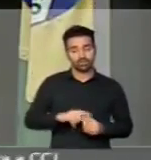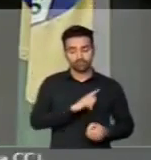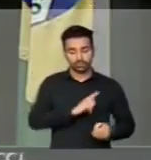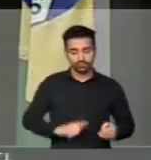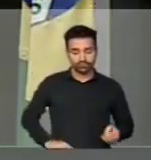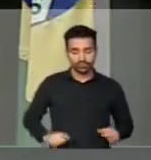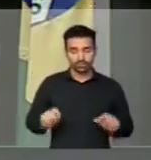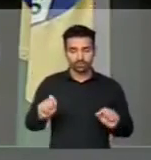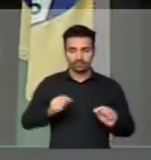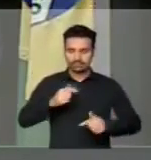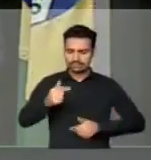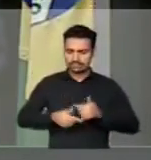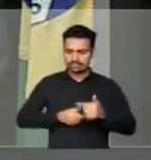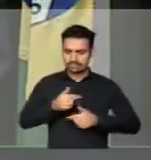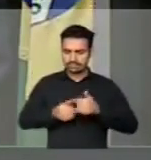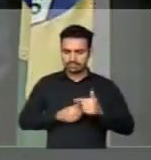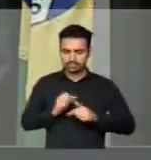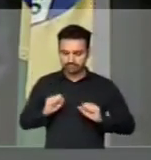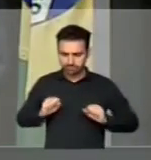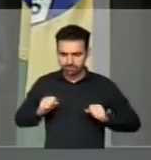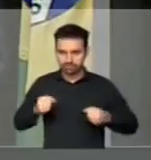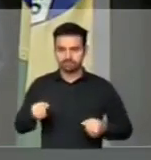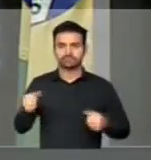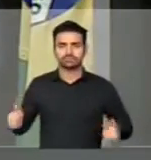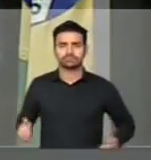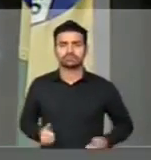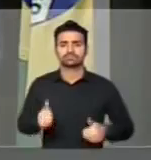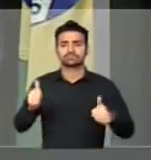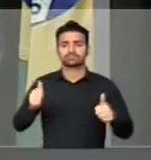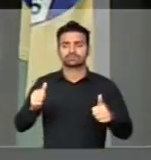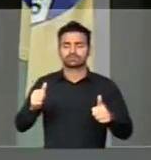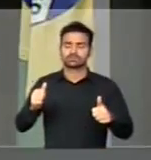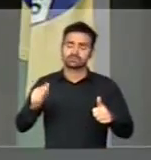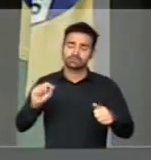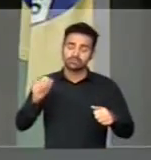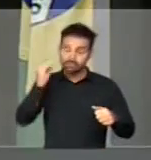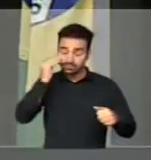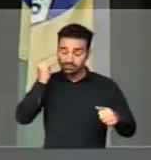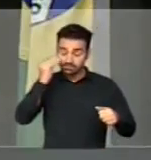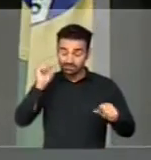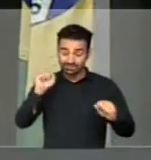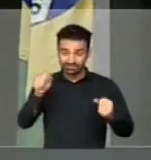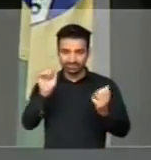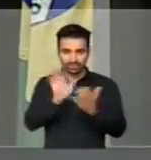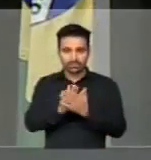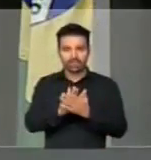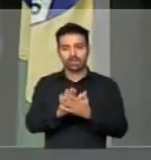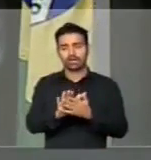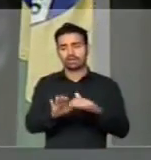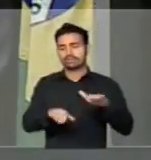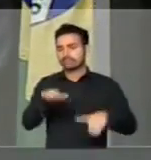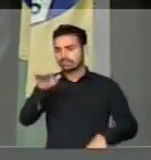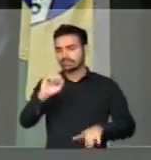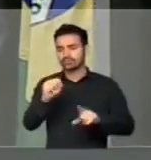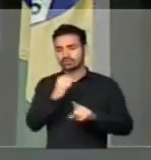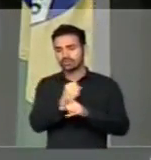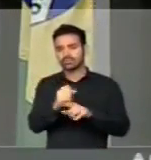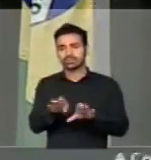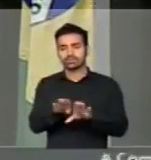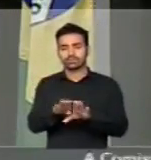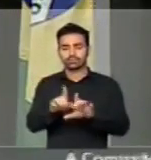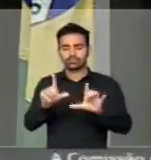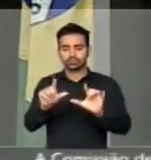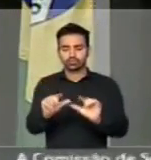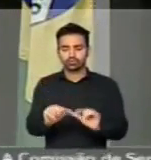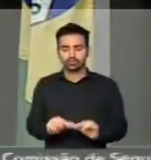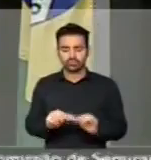que dedique os seus melhores esforços a enfrentar a desigualdade social e reduzir o